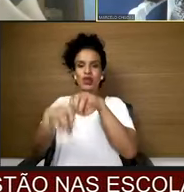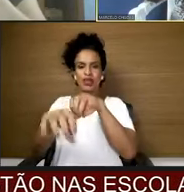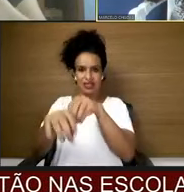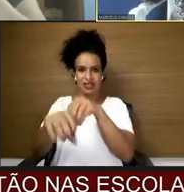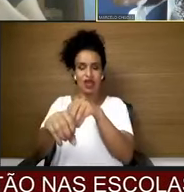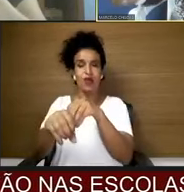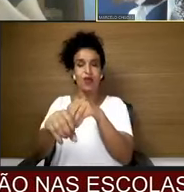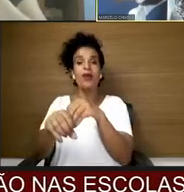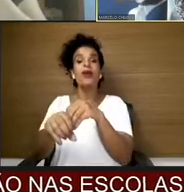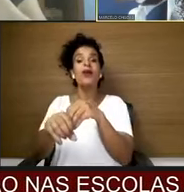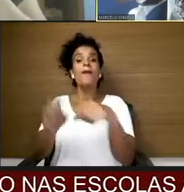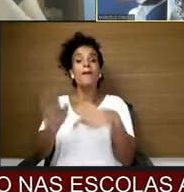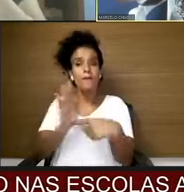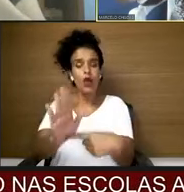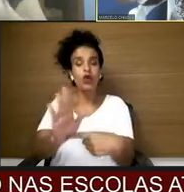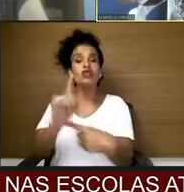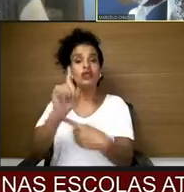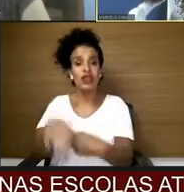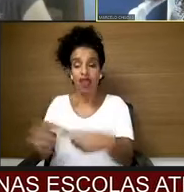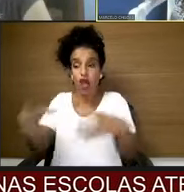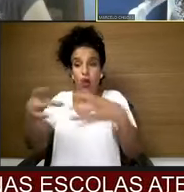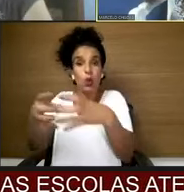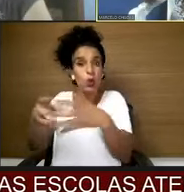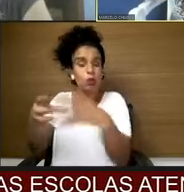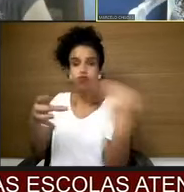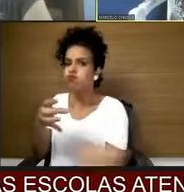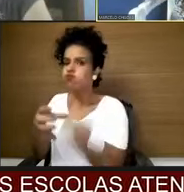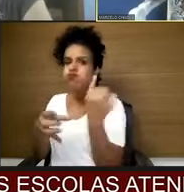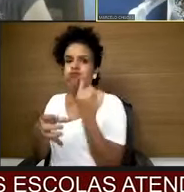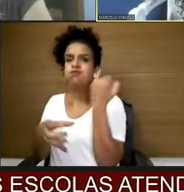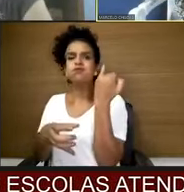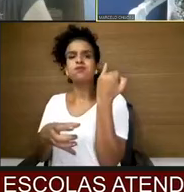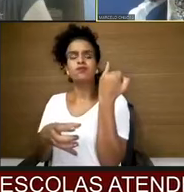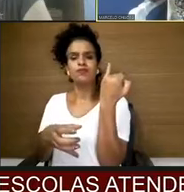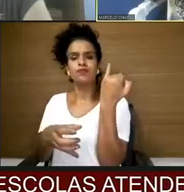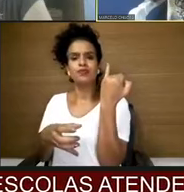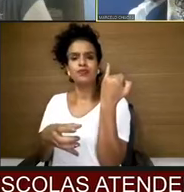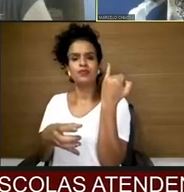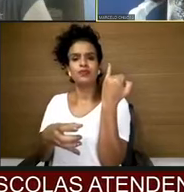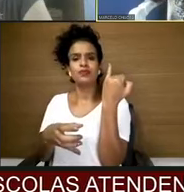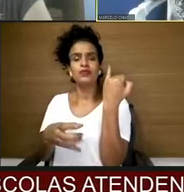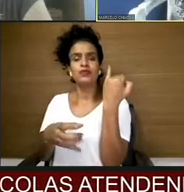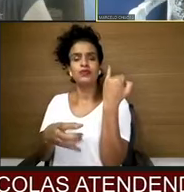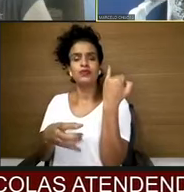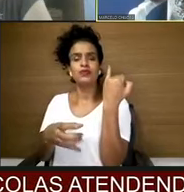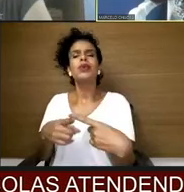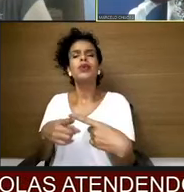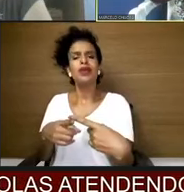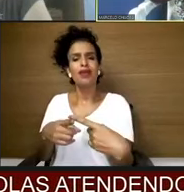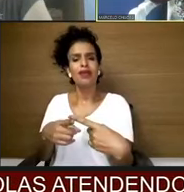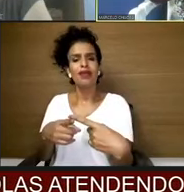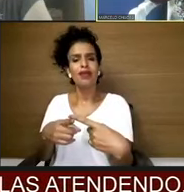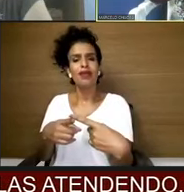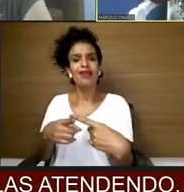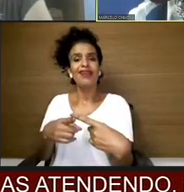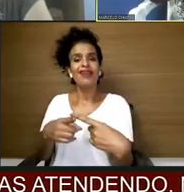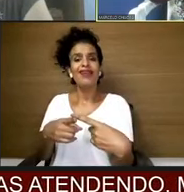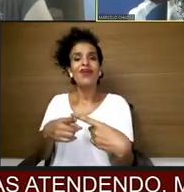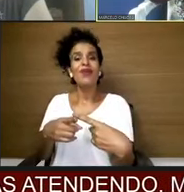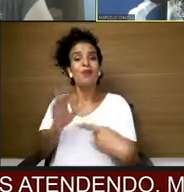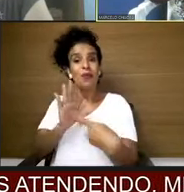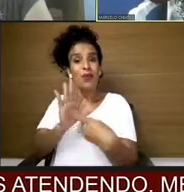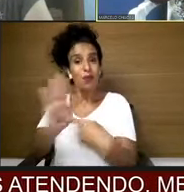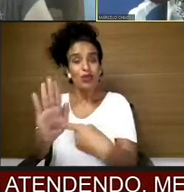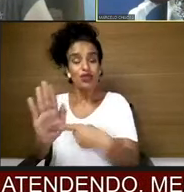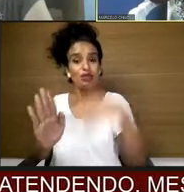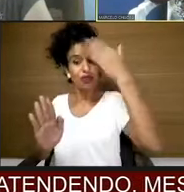atividades essenciais. E por que que essa resolução elevou esses profissionais aí